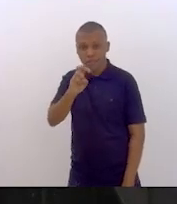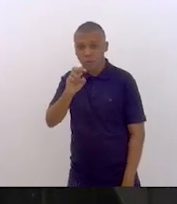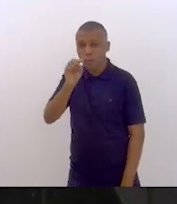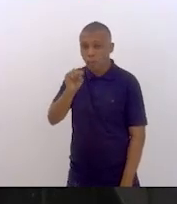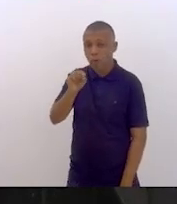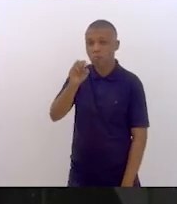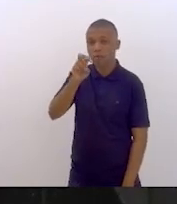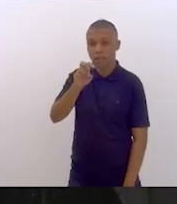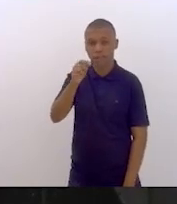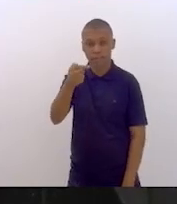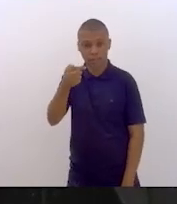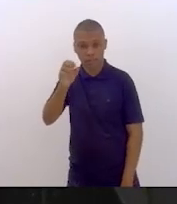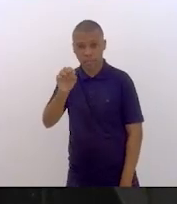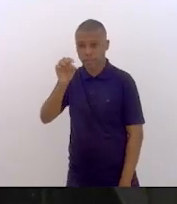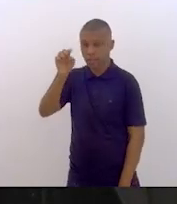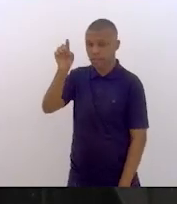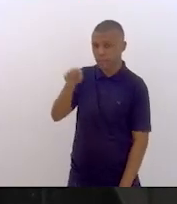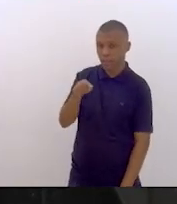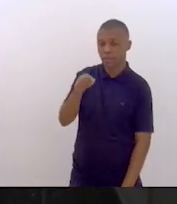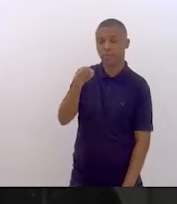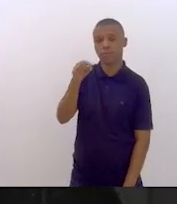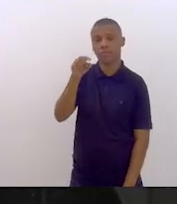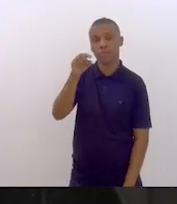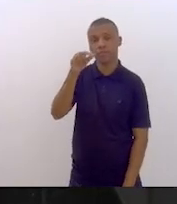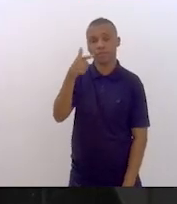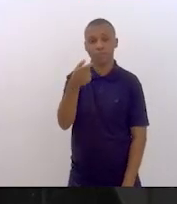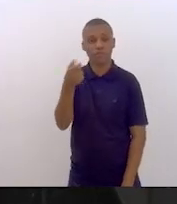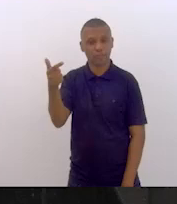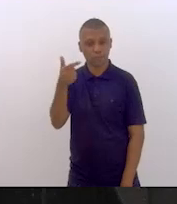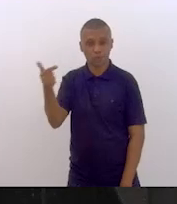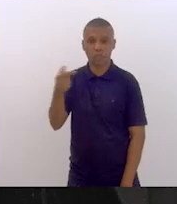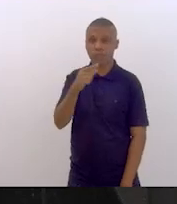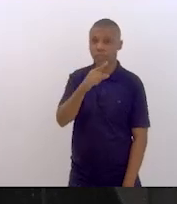105.570-3 de 22 150